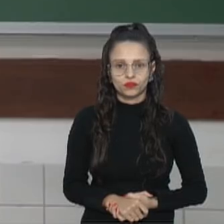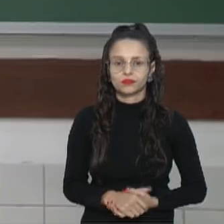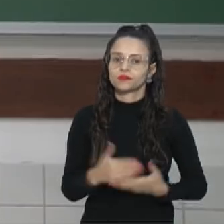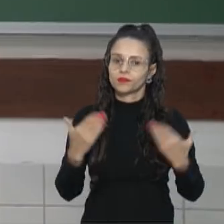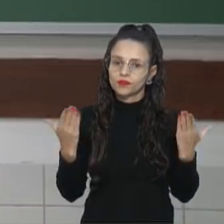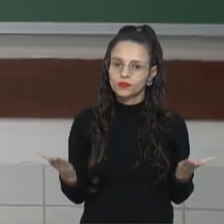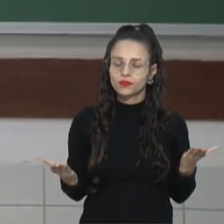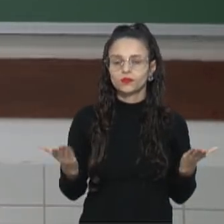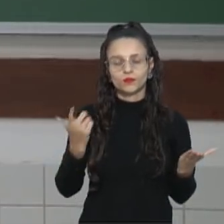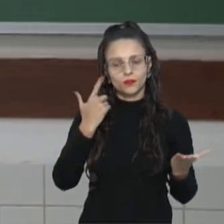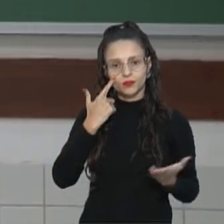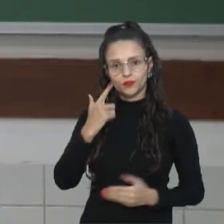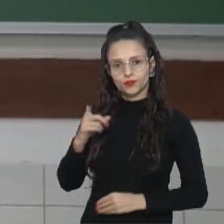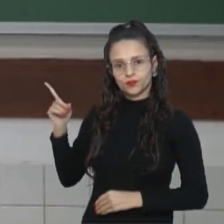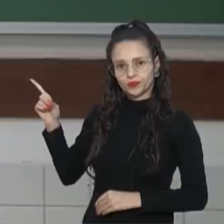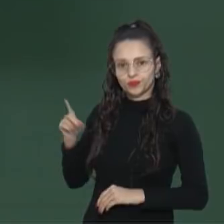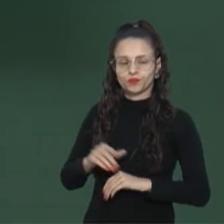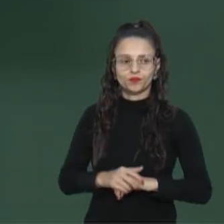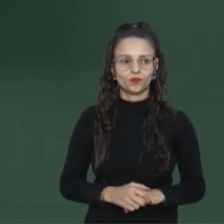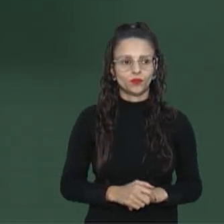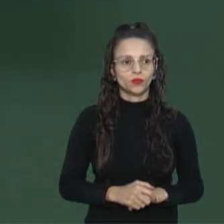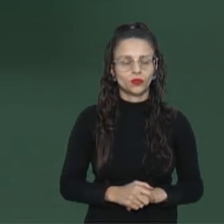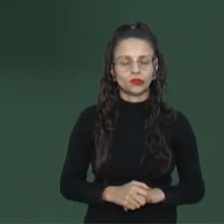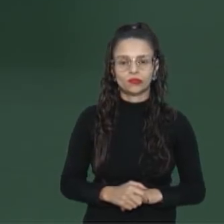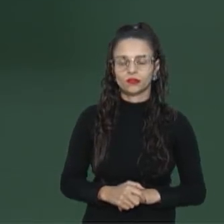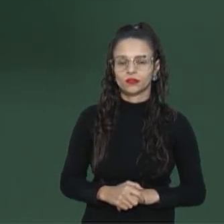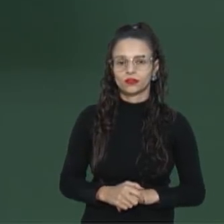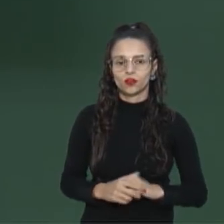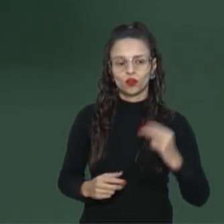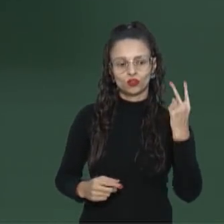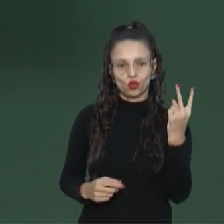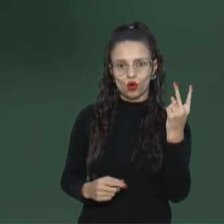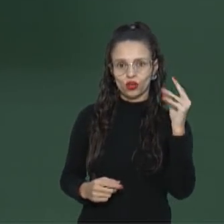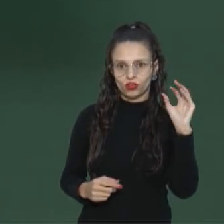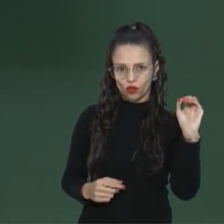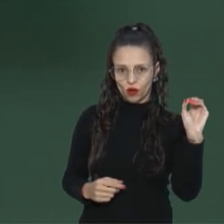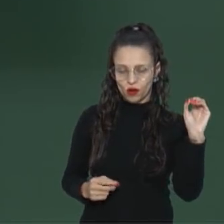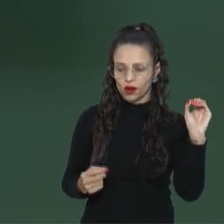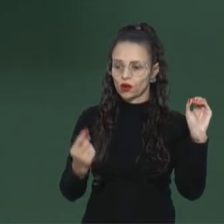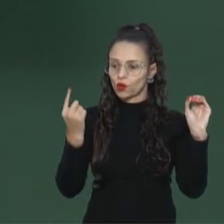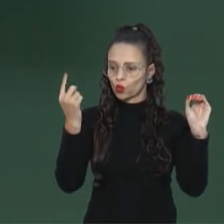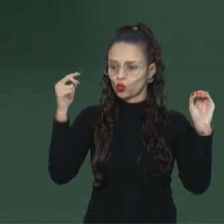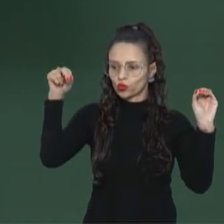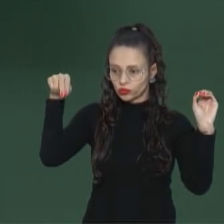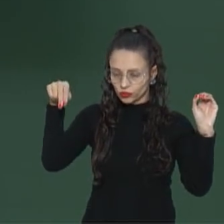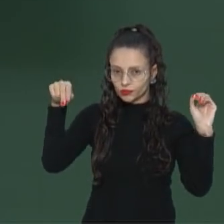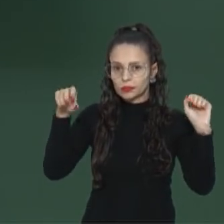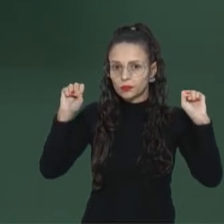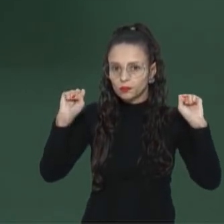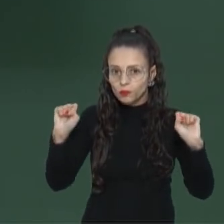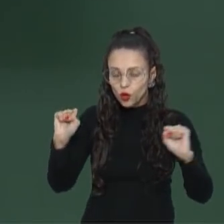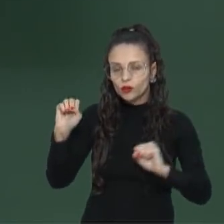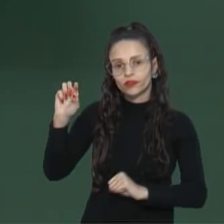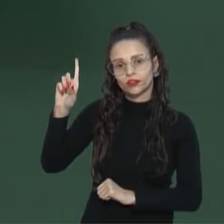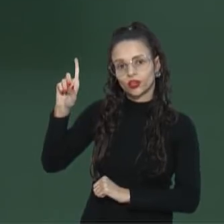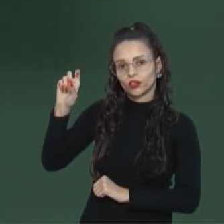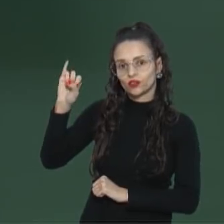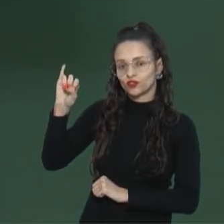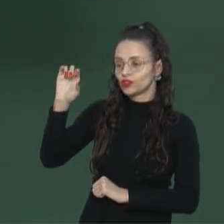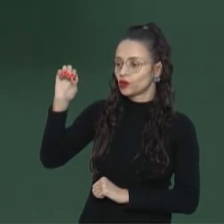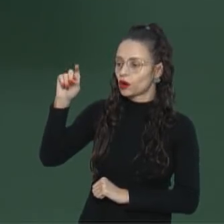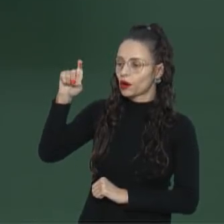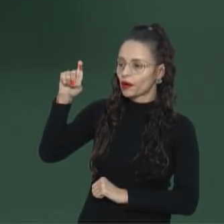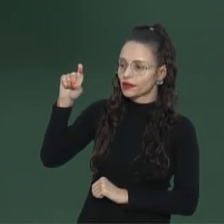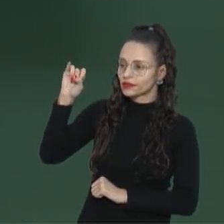Meus caros, acompanha comigo. Dois oxigênios e um nitrogênio. Pode ser dióxido de nitrogênio